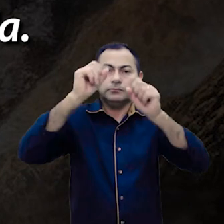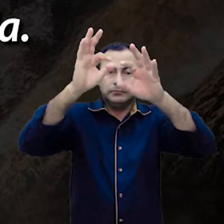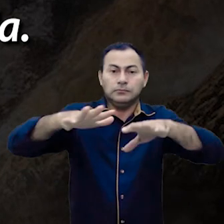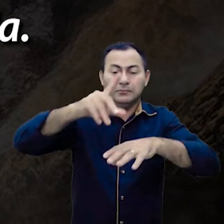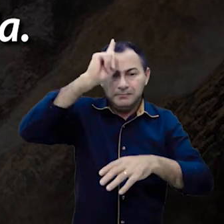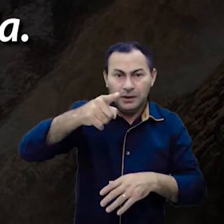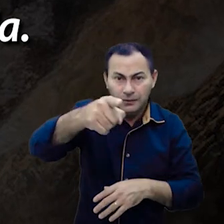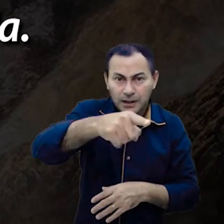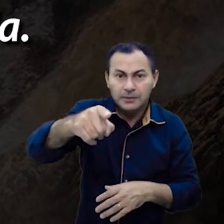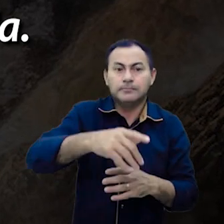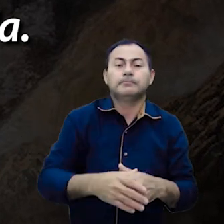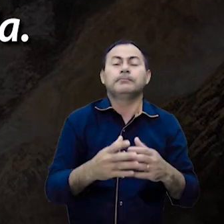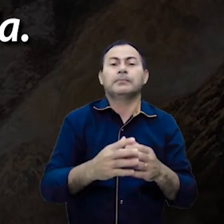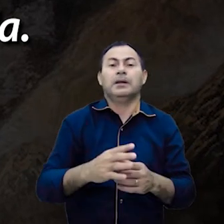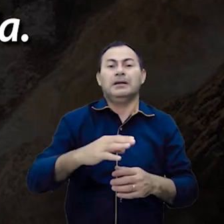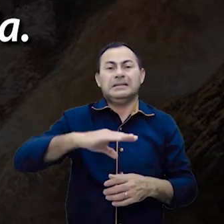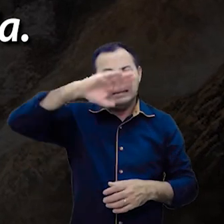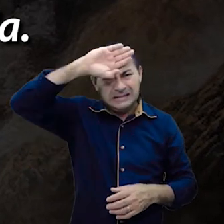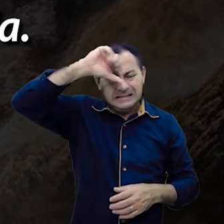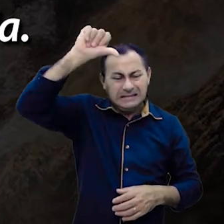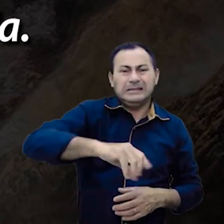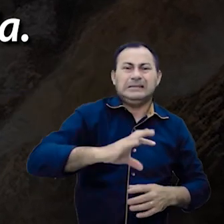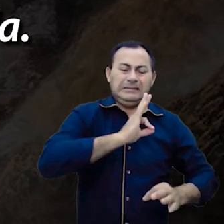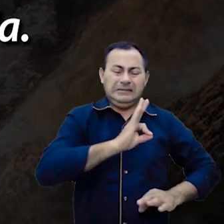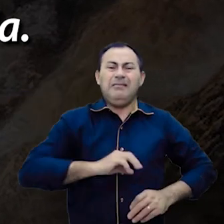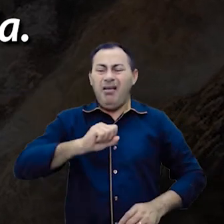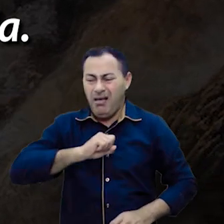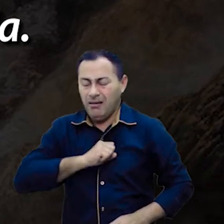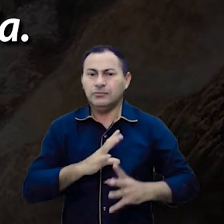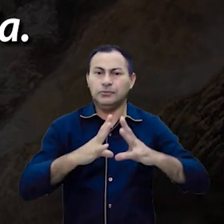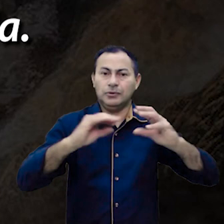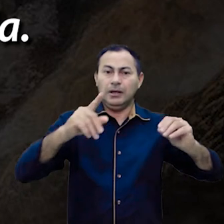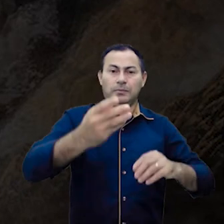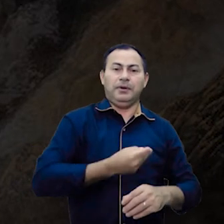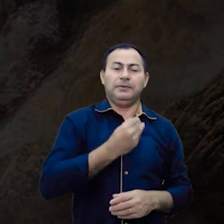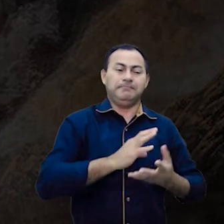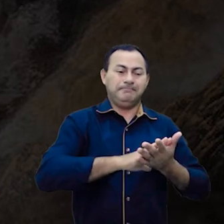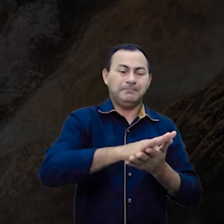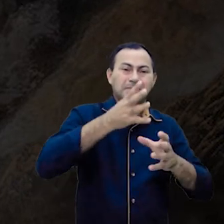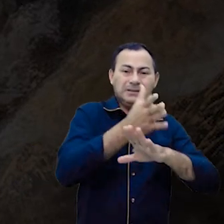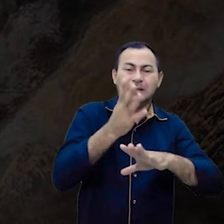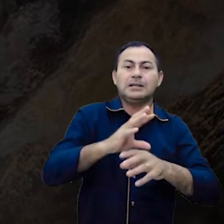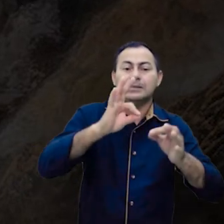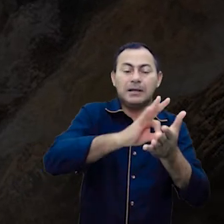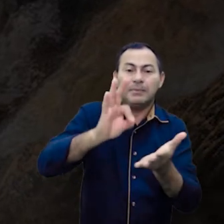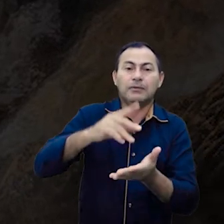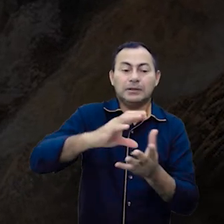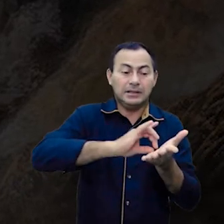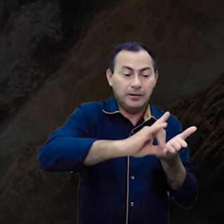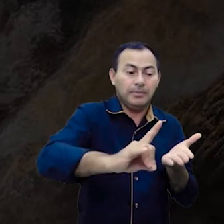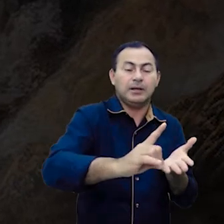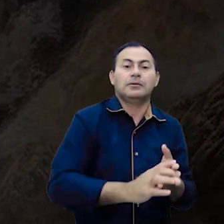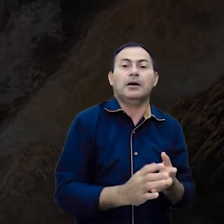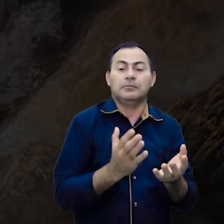eu porei sobre vós o terror e o pânico febre ardente tuberculose nos consumirão semeares em vão as